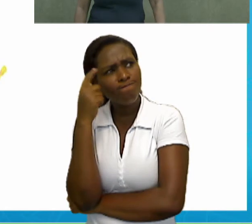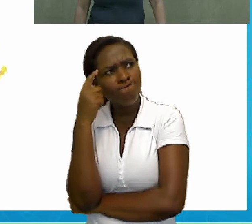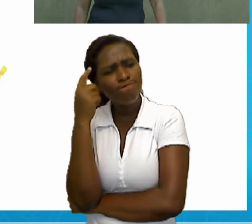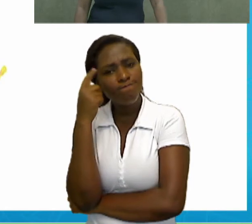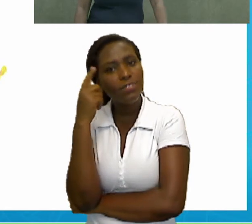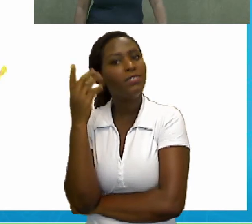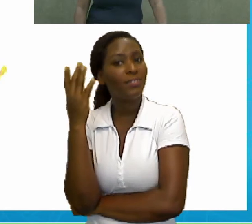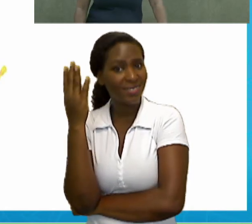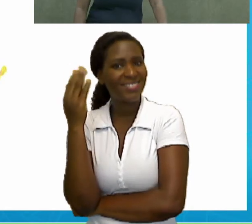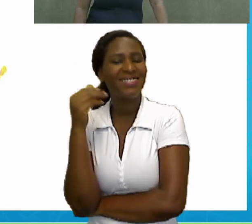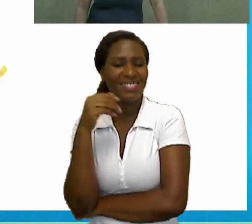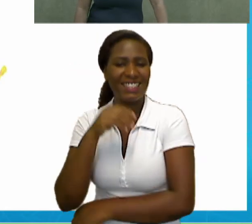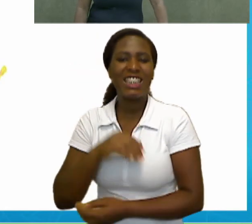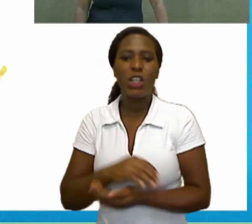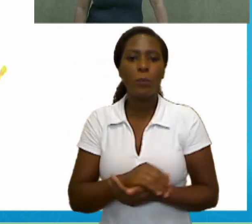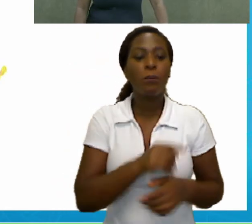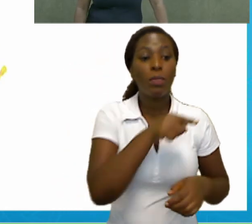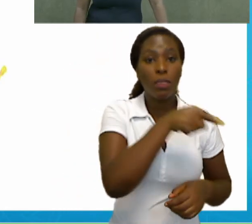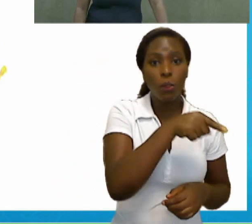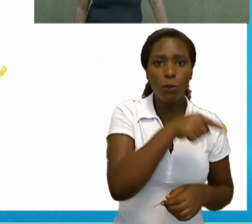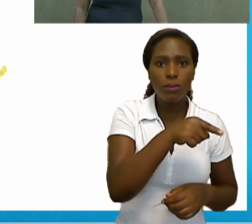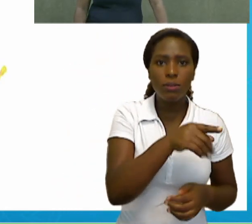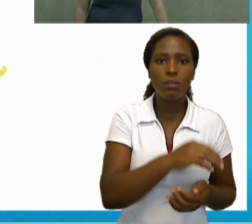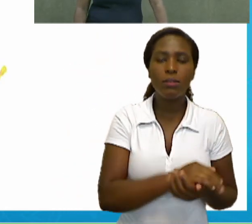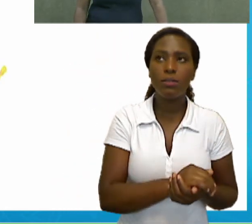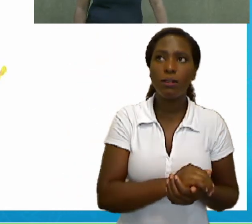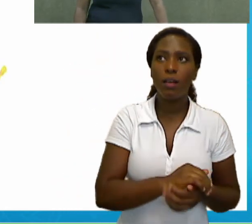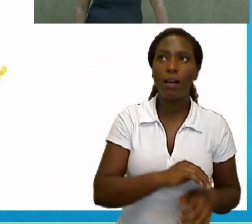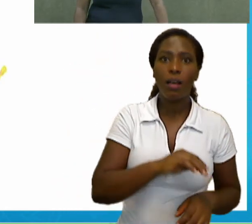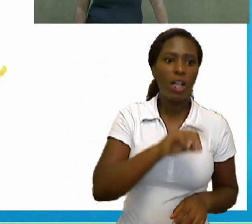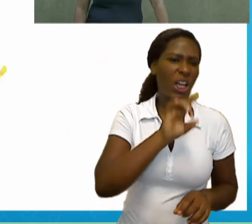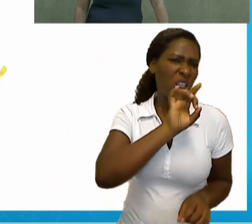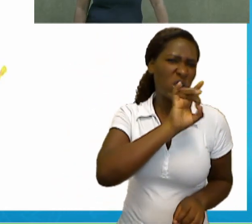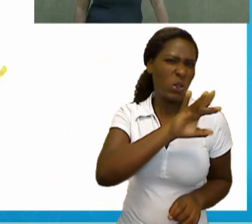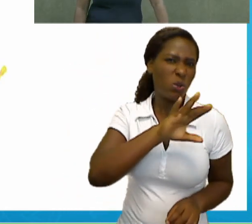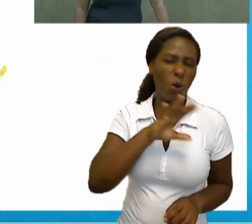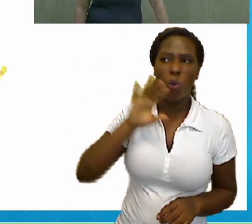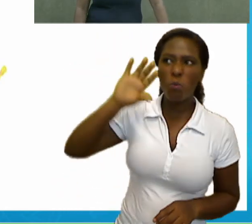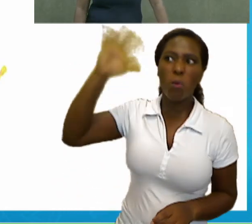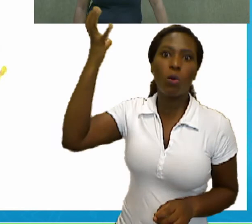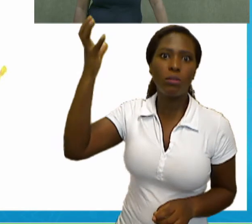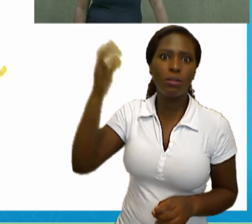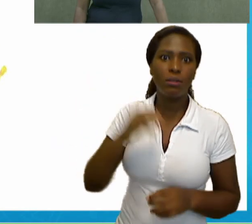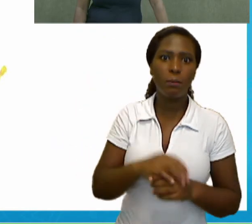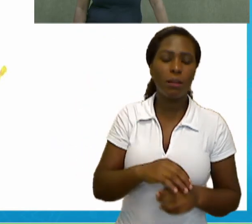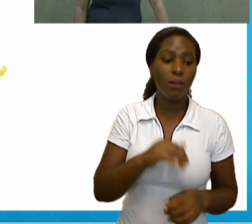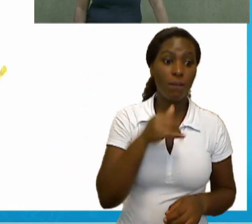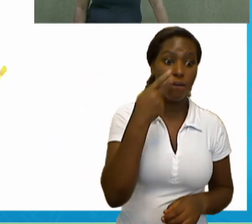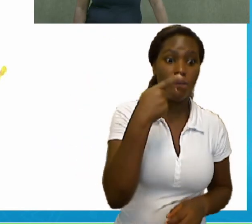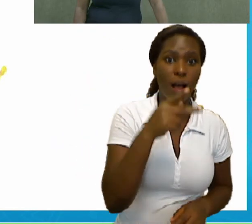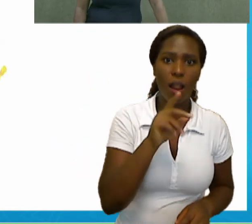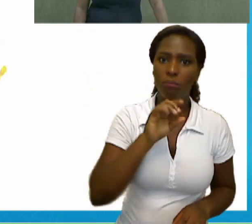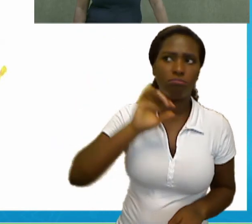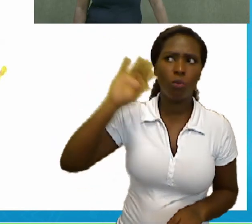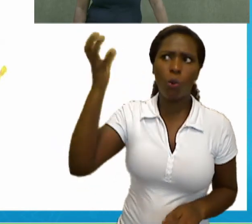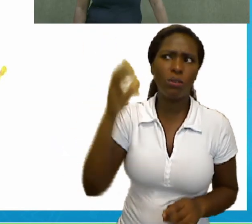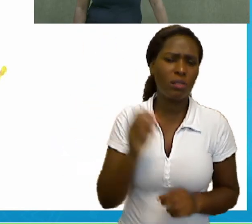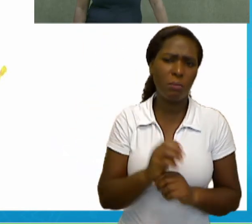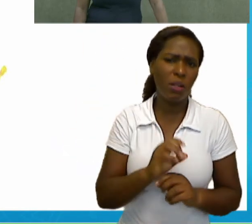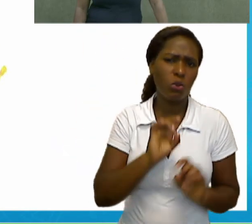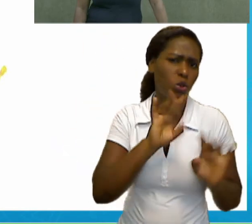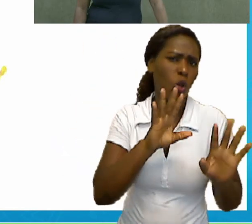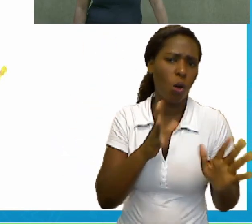prende-se à factualidade. E a reportagem é objetiva,